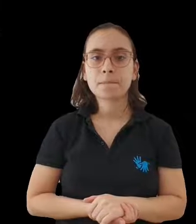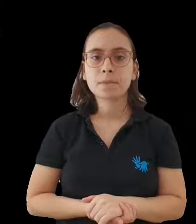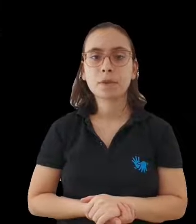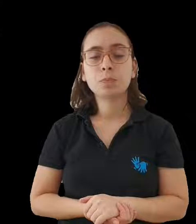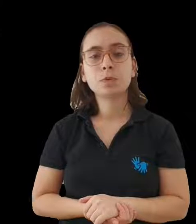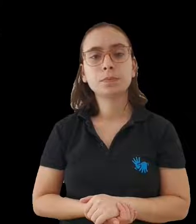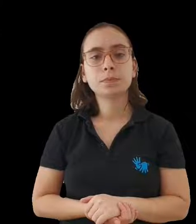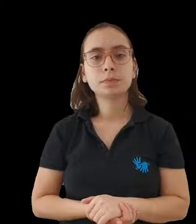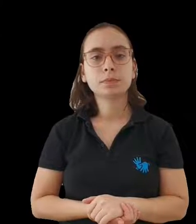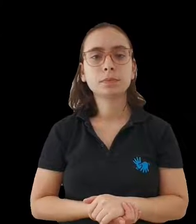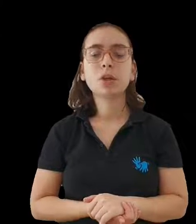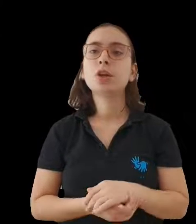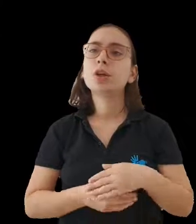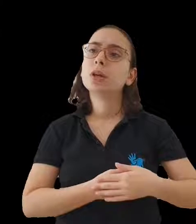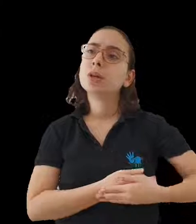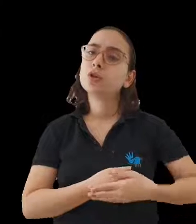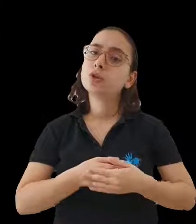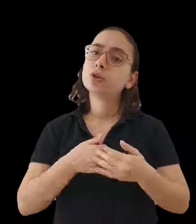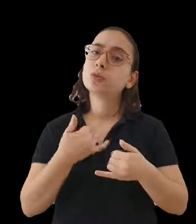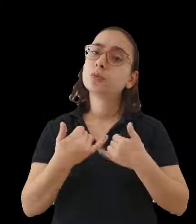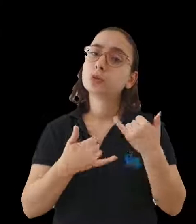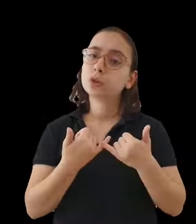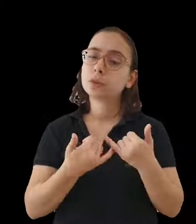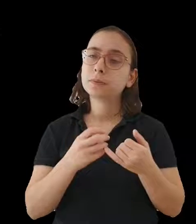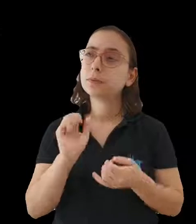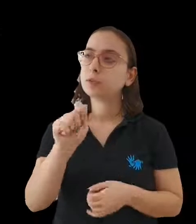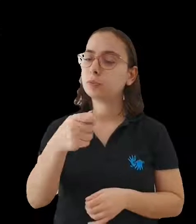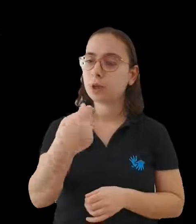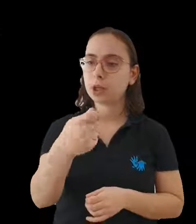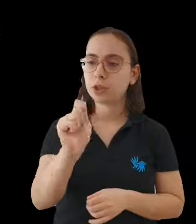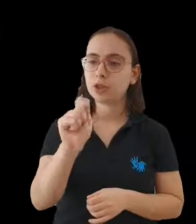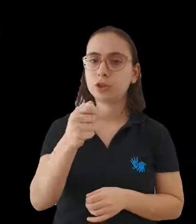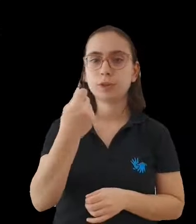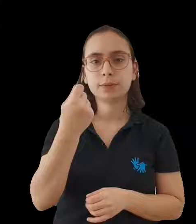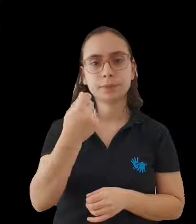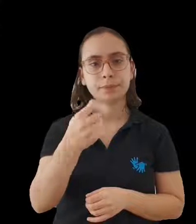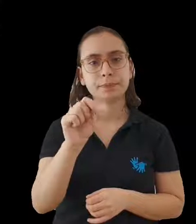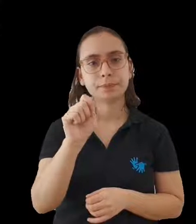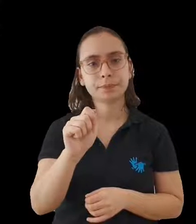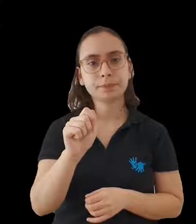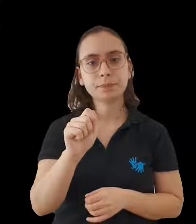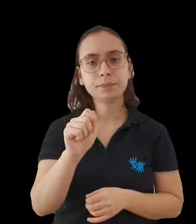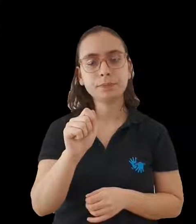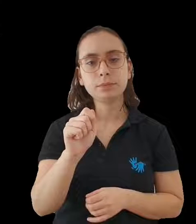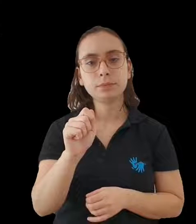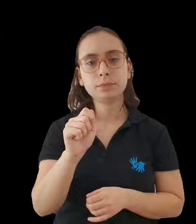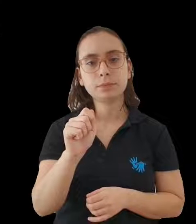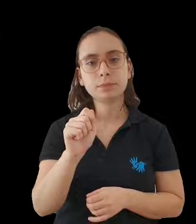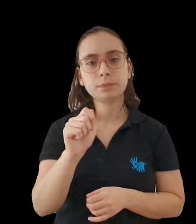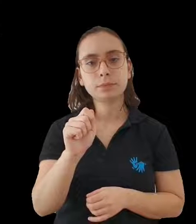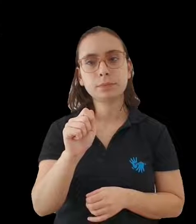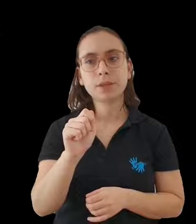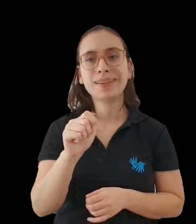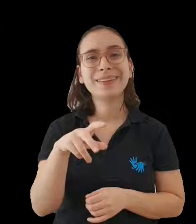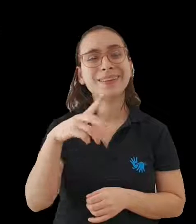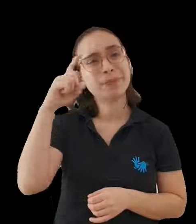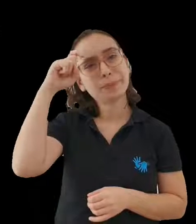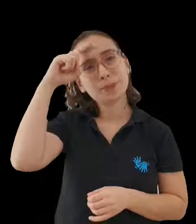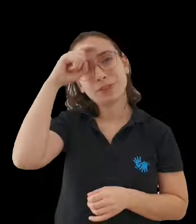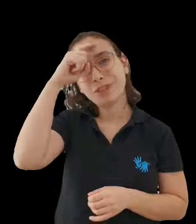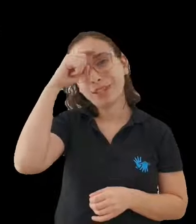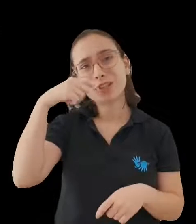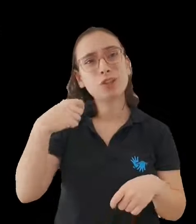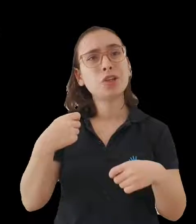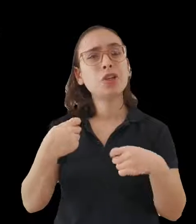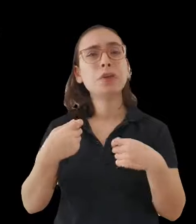esse boneco, como ele tem uma haste central, ele tem uma dificuldade maior que ele não senta. Então,